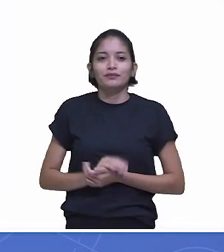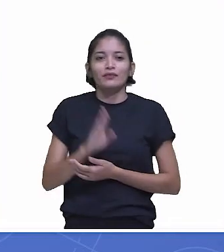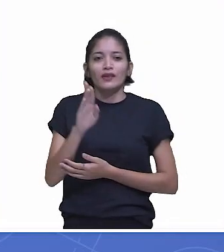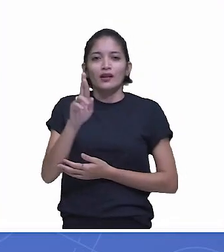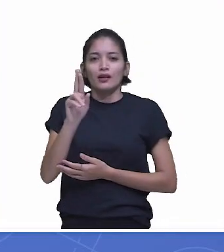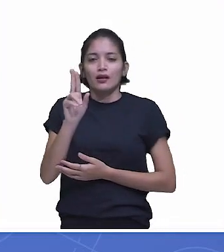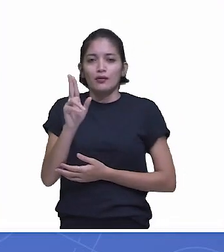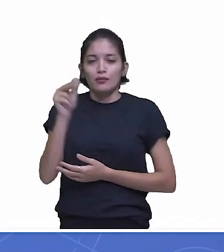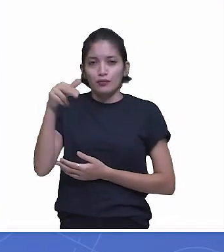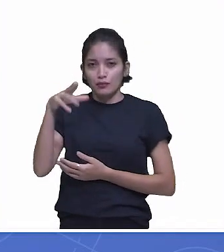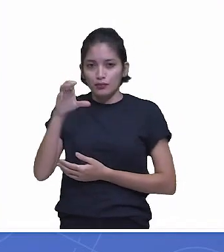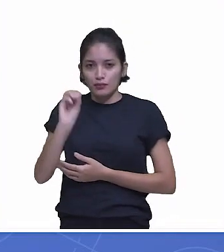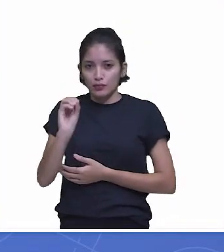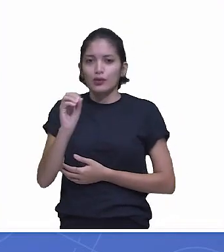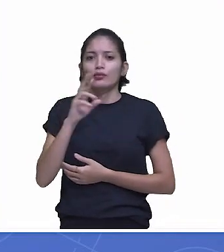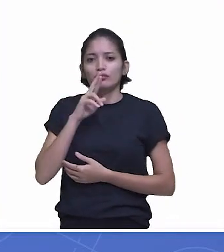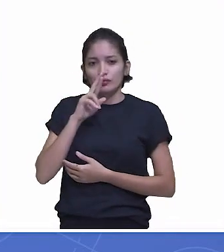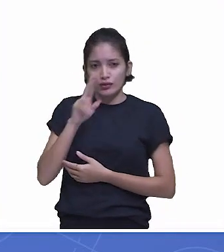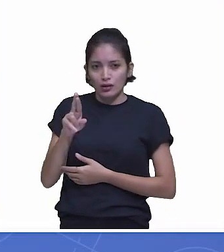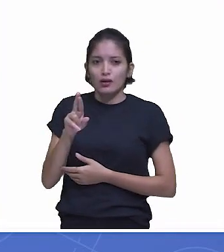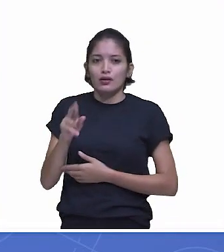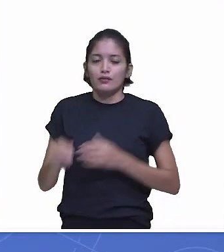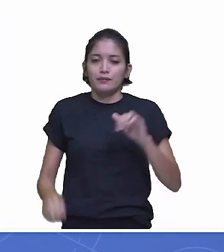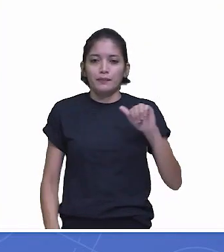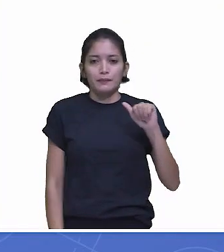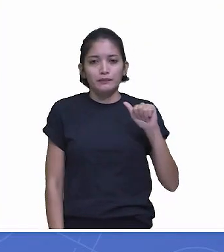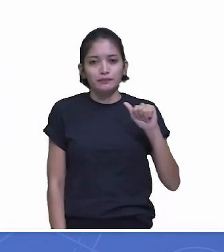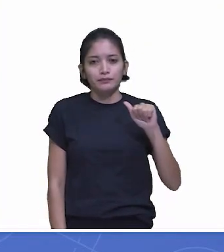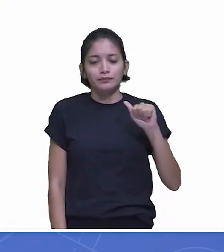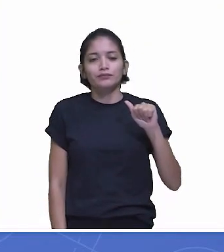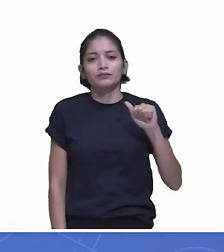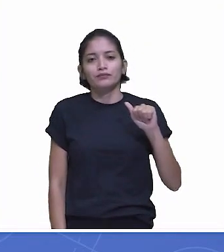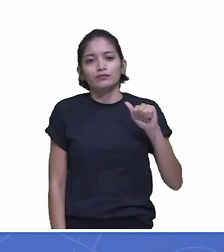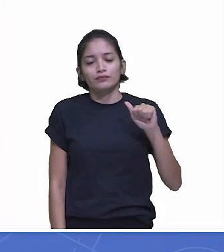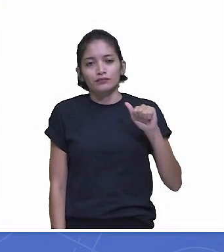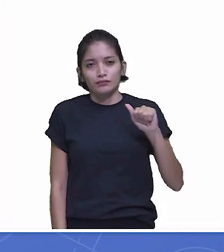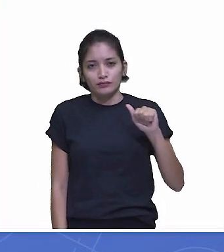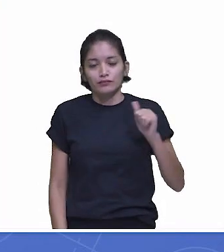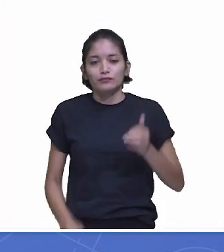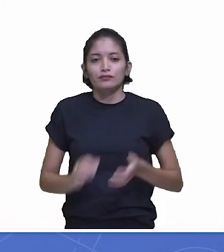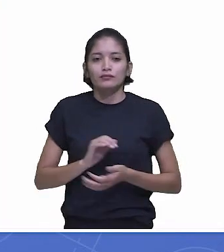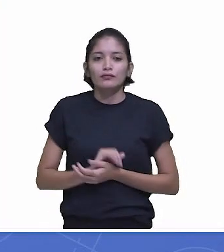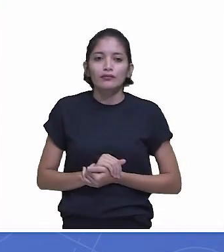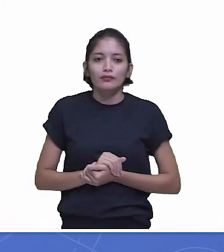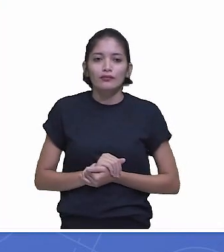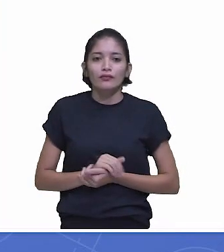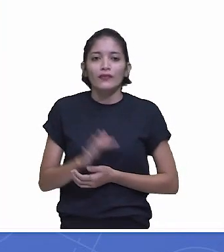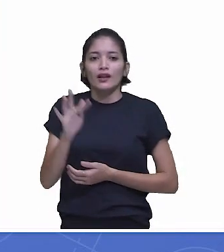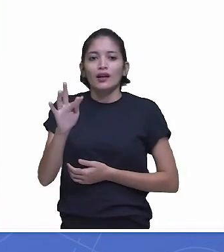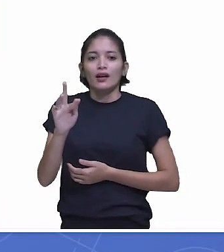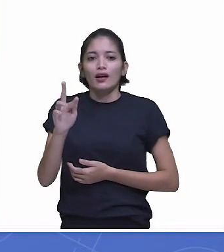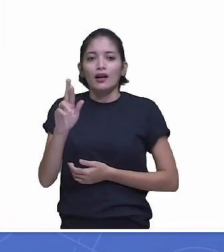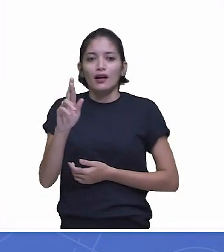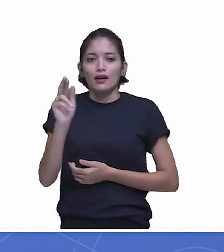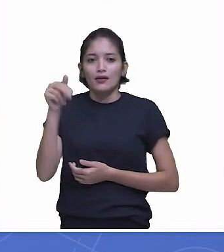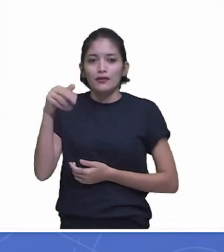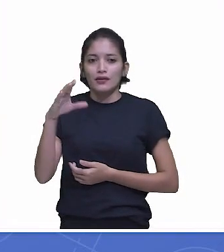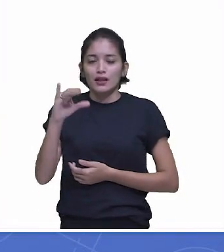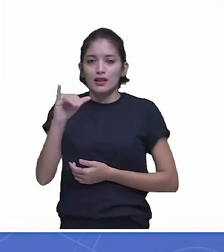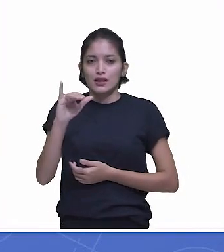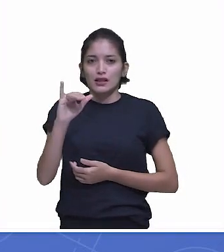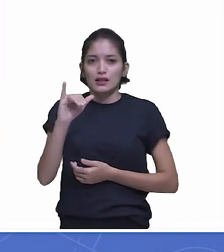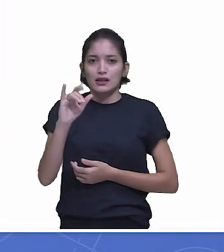Escola Estadual Raimundo Gomes Nogueira, afirmando que a resposta correta é a letra A. Vamos lá? Quem mais está interagindo?